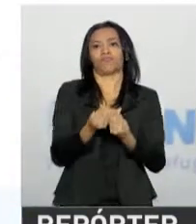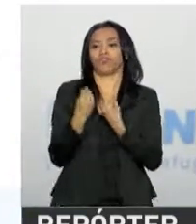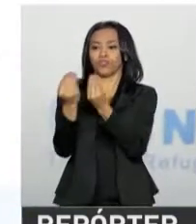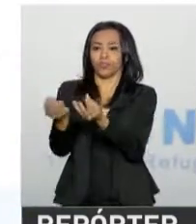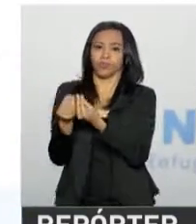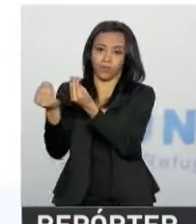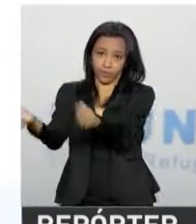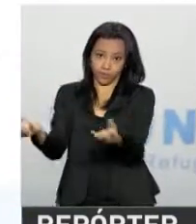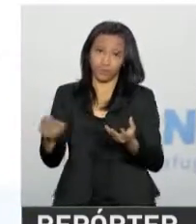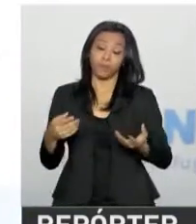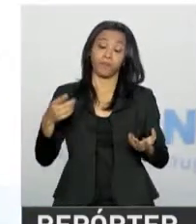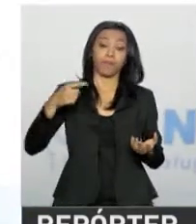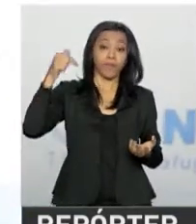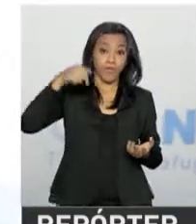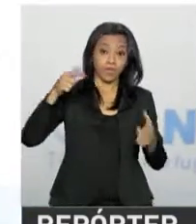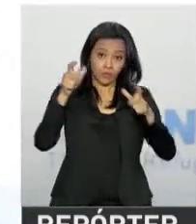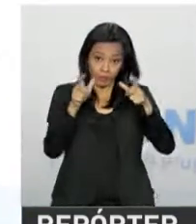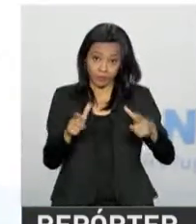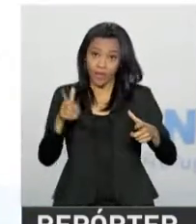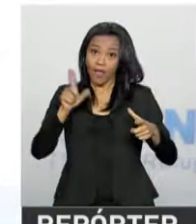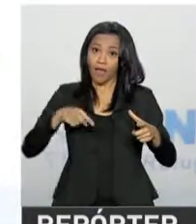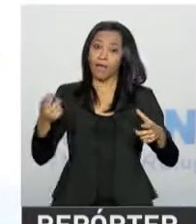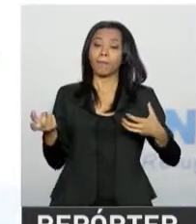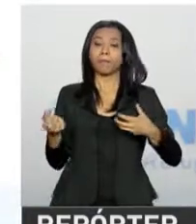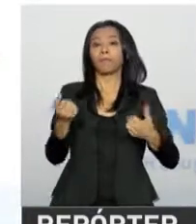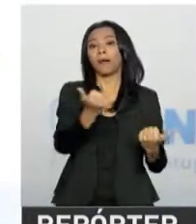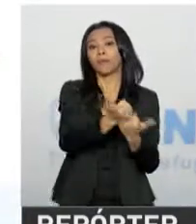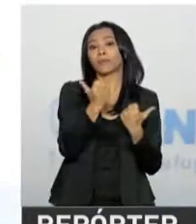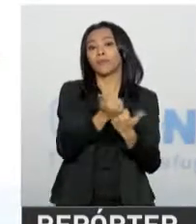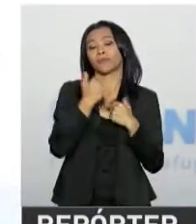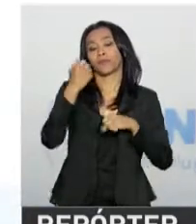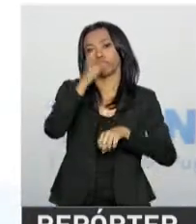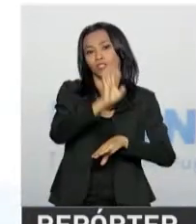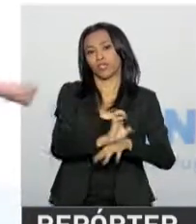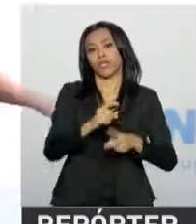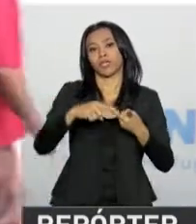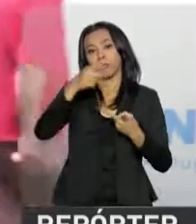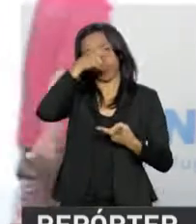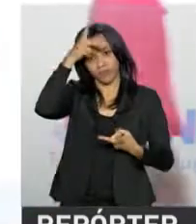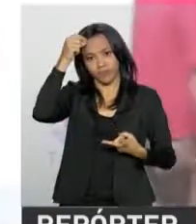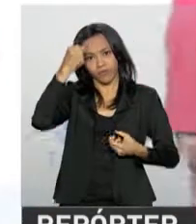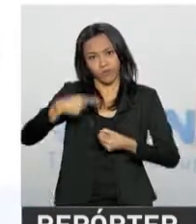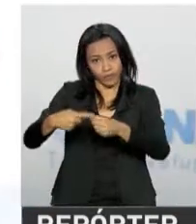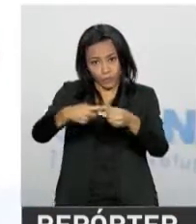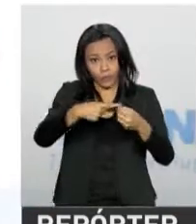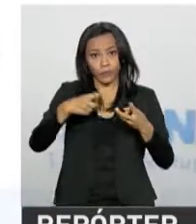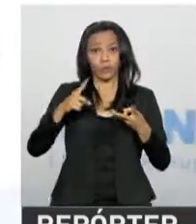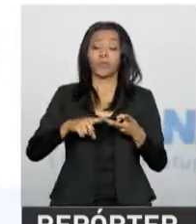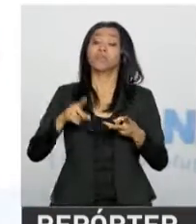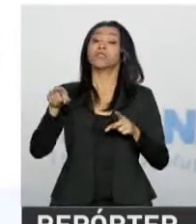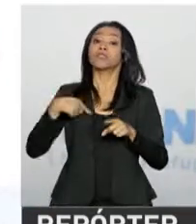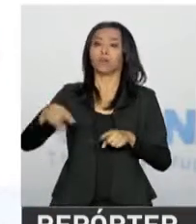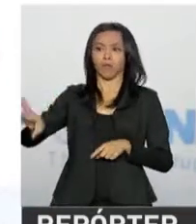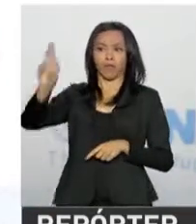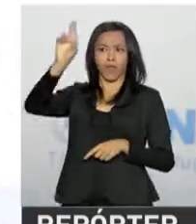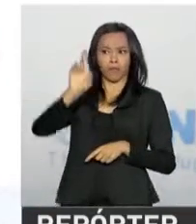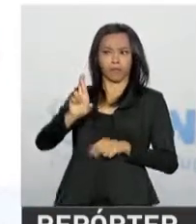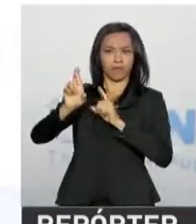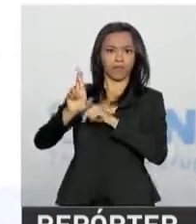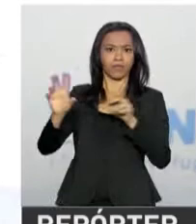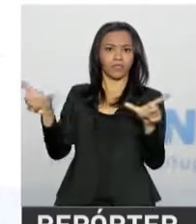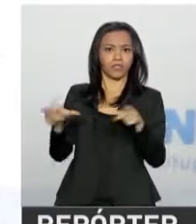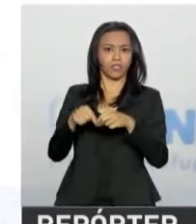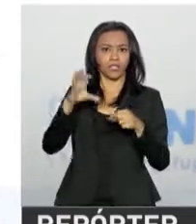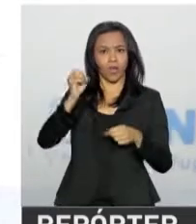aos refugiados é uma parceria entre Estado, prefeituras, o Alto Comissariado das Nações Unidas para